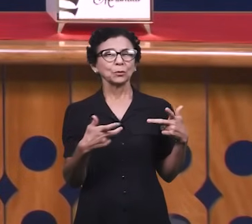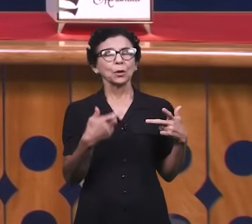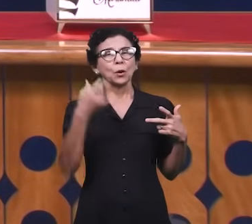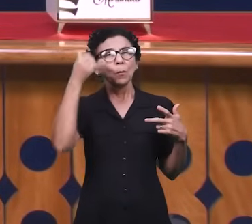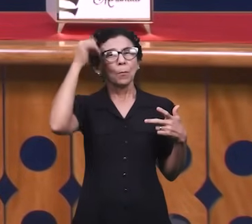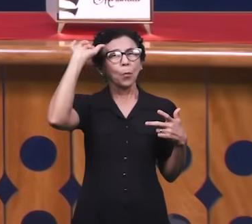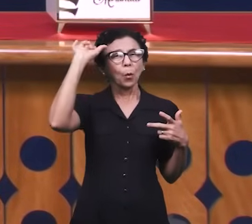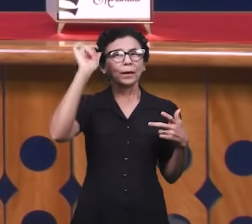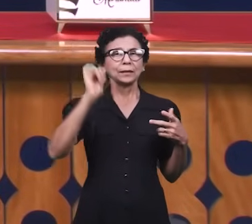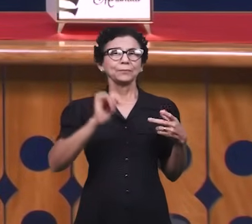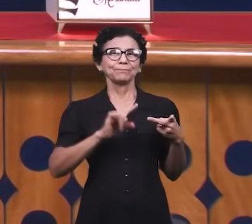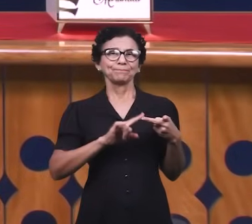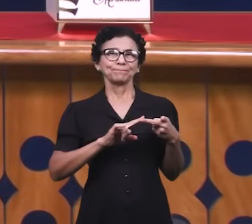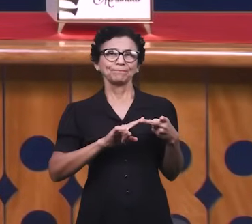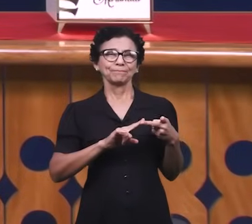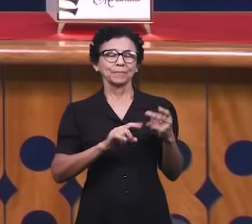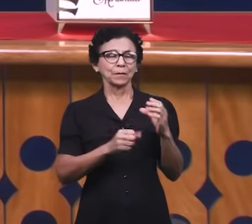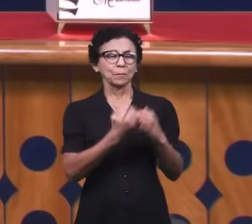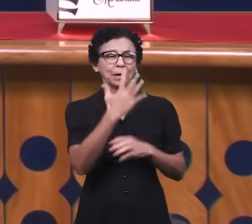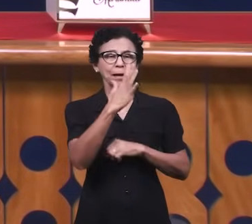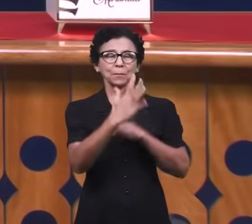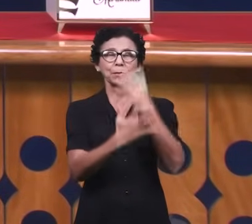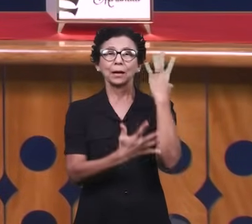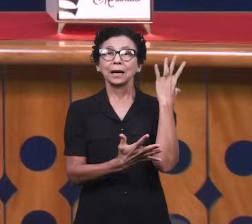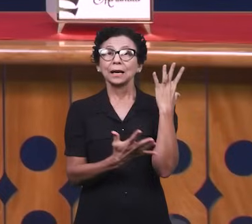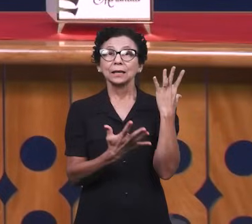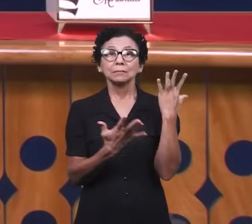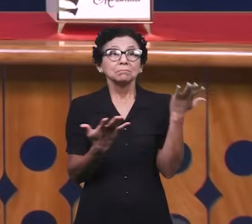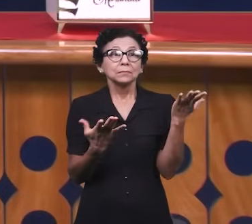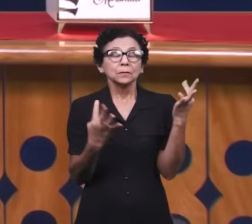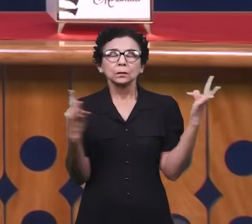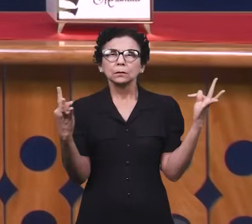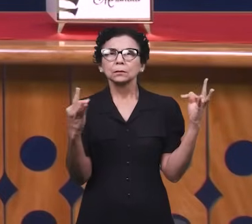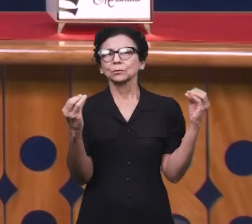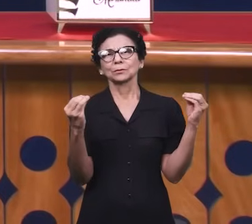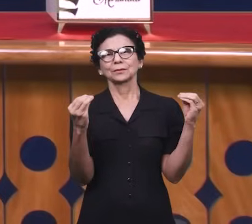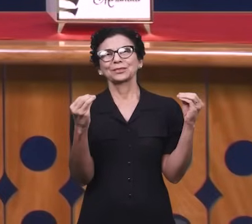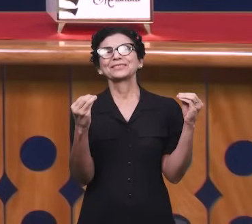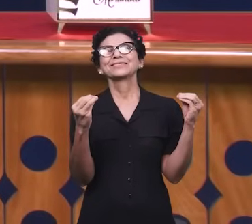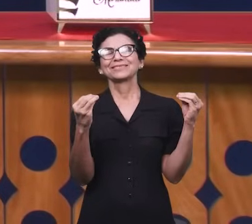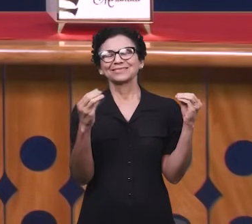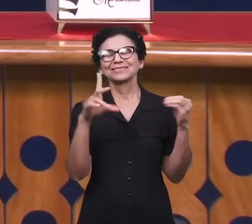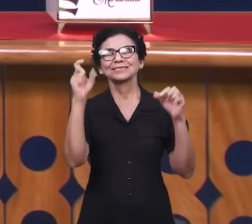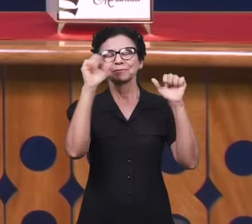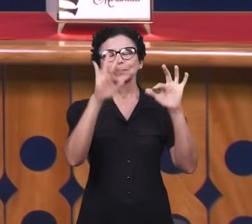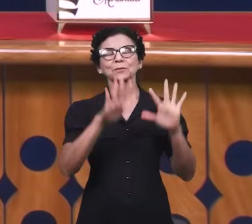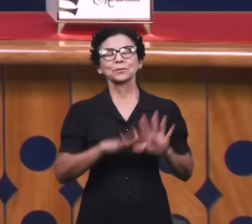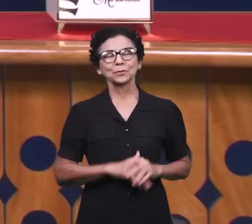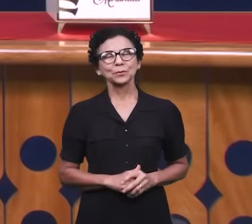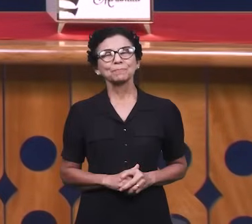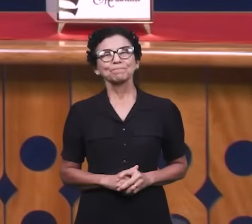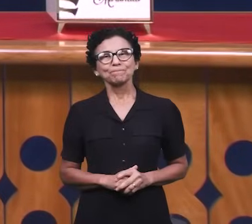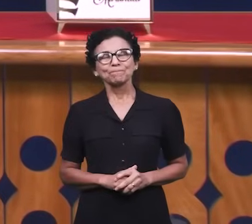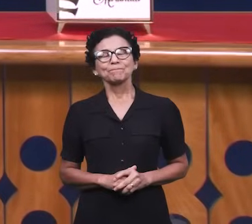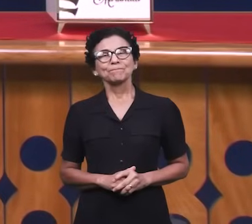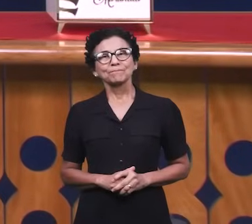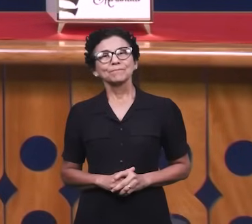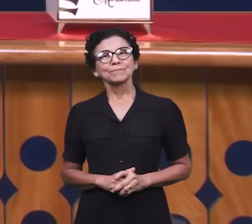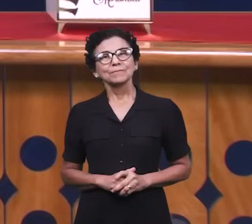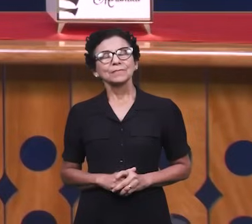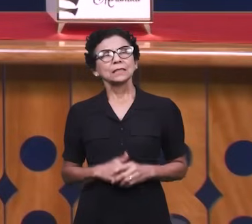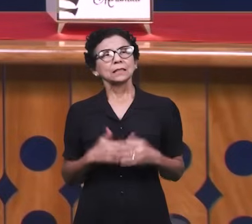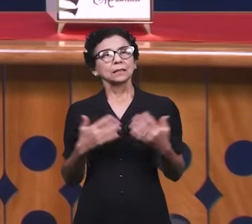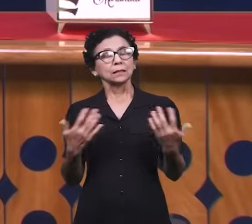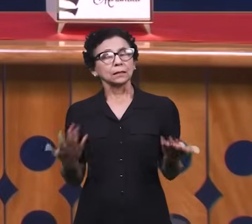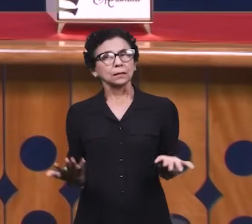gado, abençoou as suas plantações, enfim, o Senhor abençoou tudo, que é o que Davi